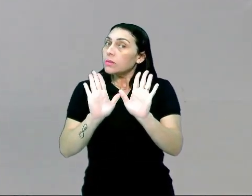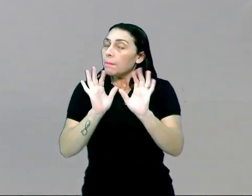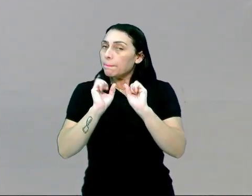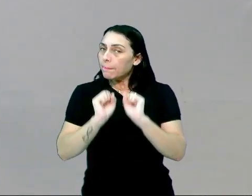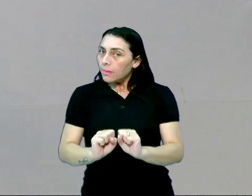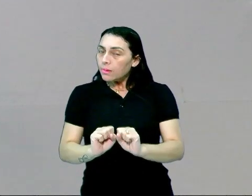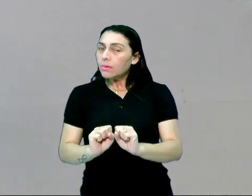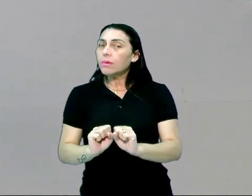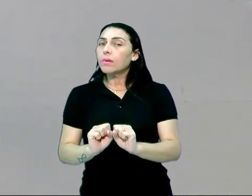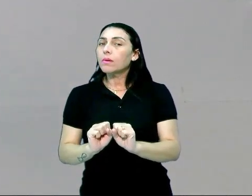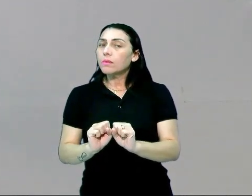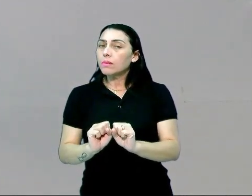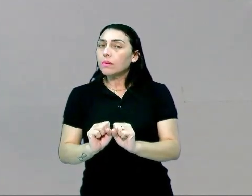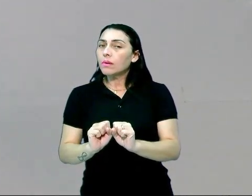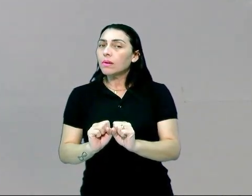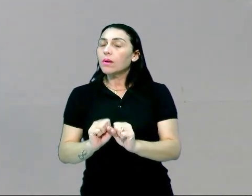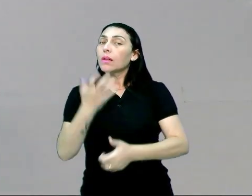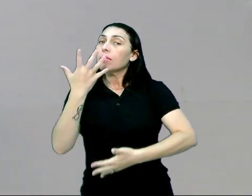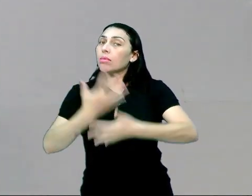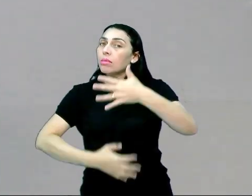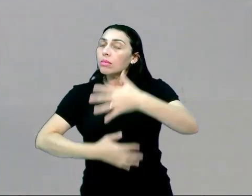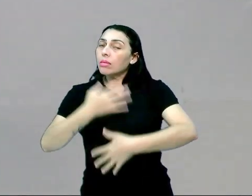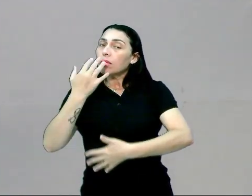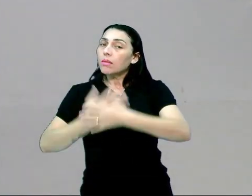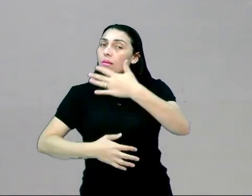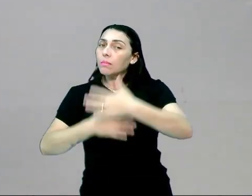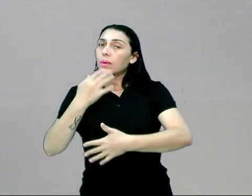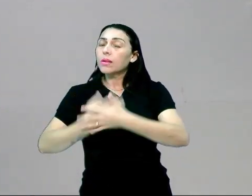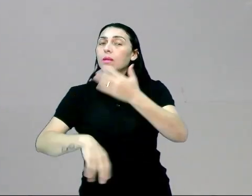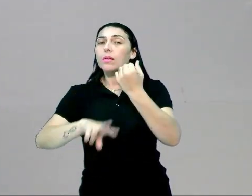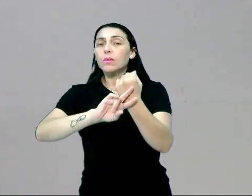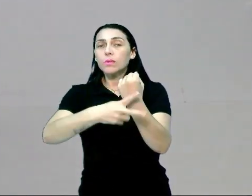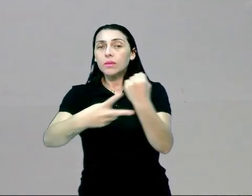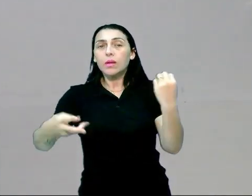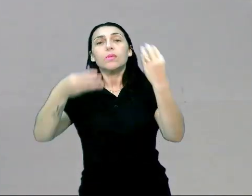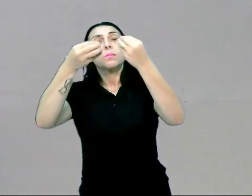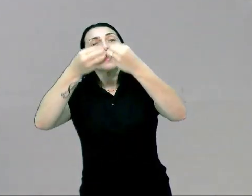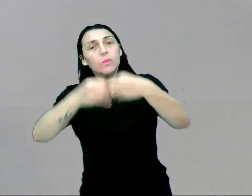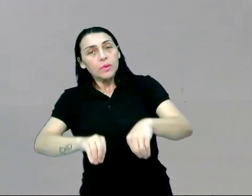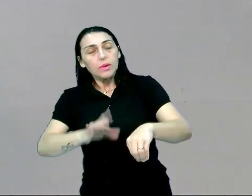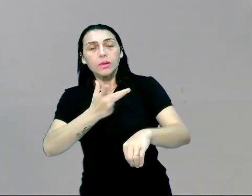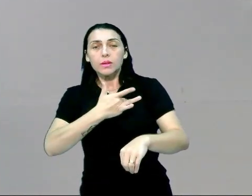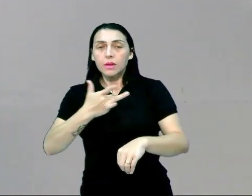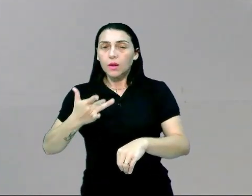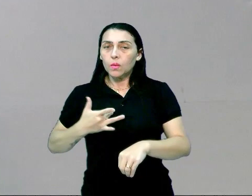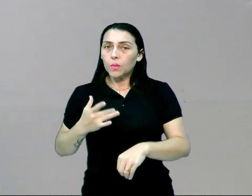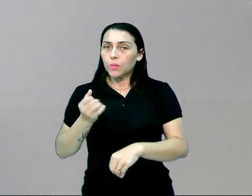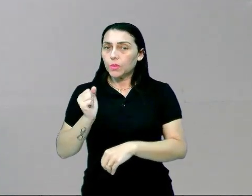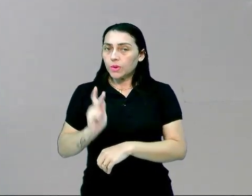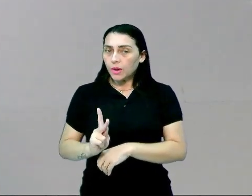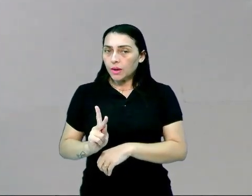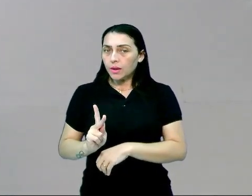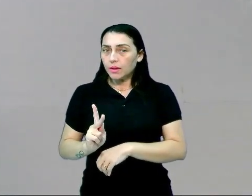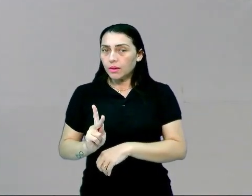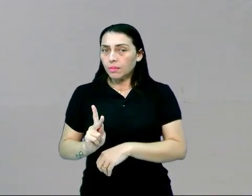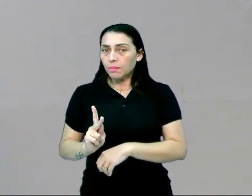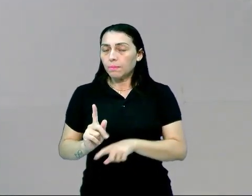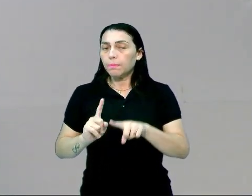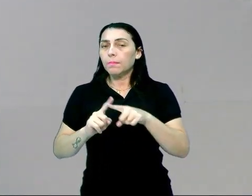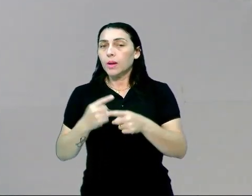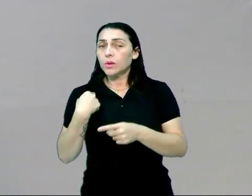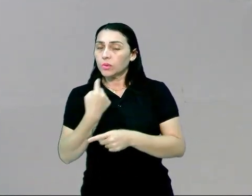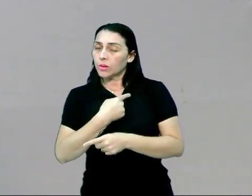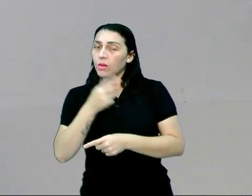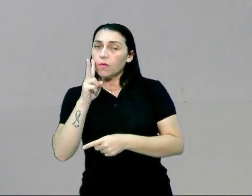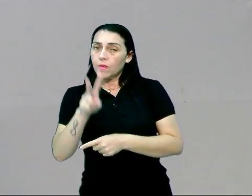pode acabar acarretando em consequências um pouco danosas, beleza? Mas não pode, não deve, porque a gente vai